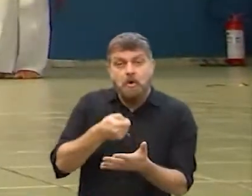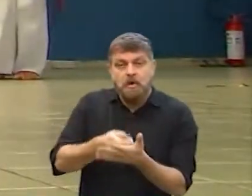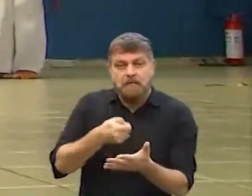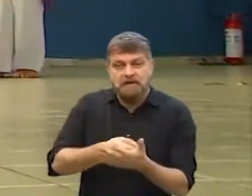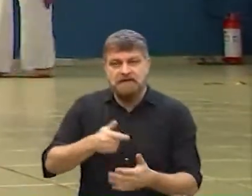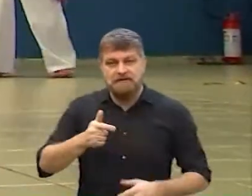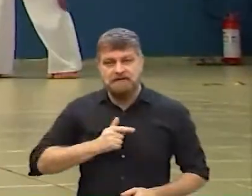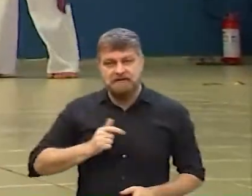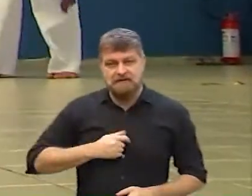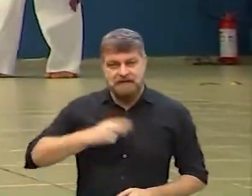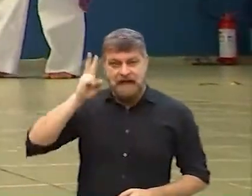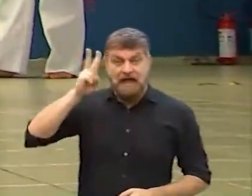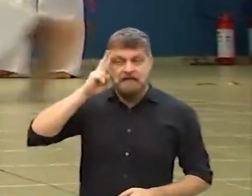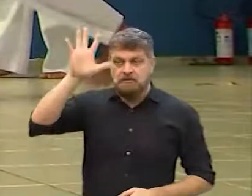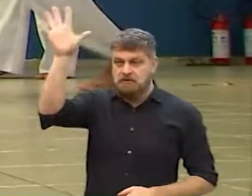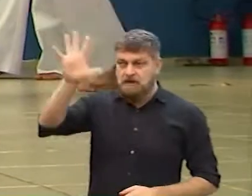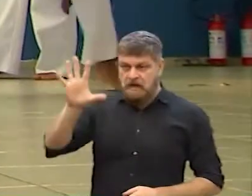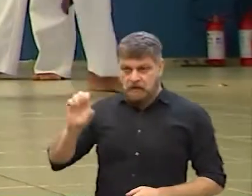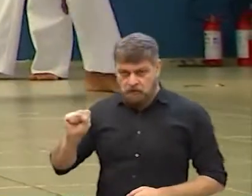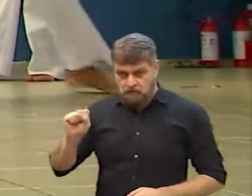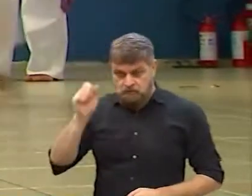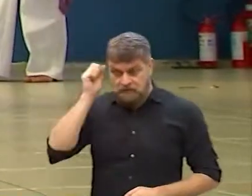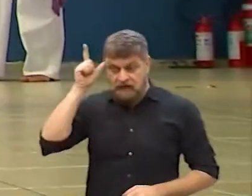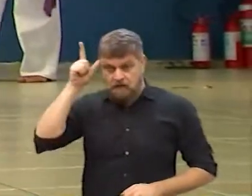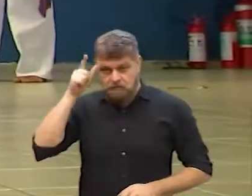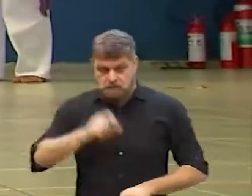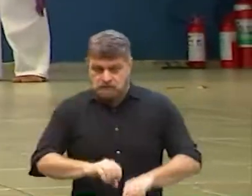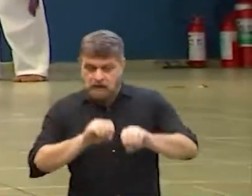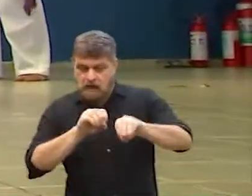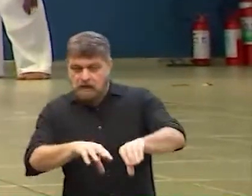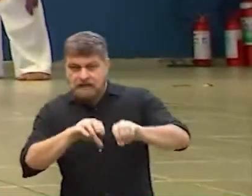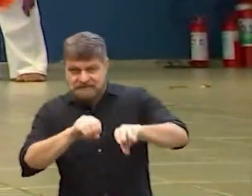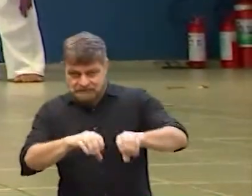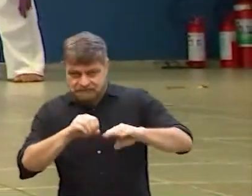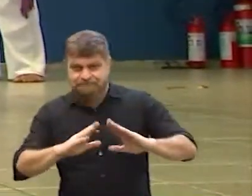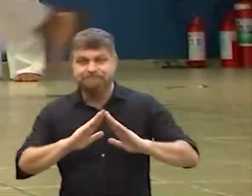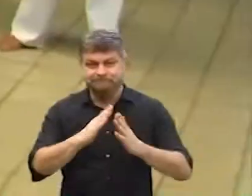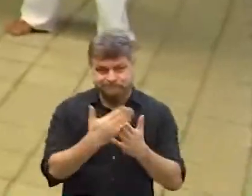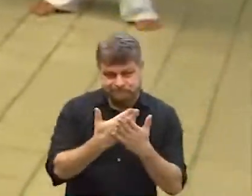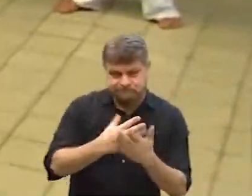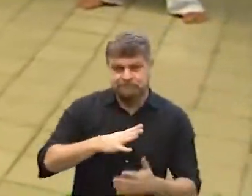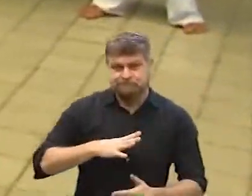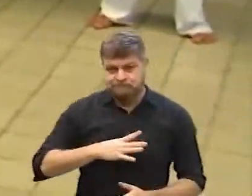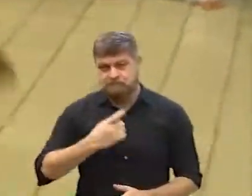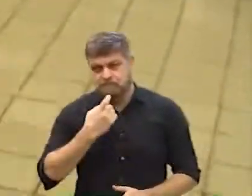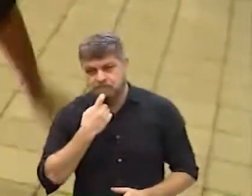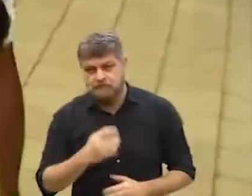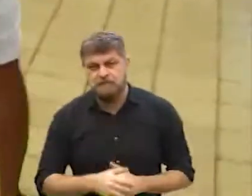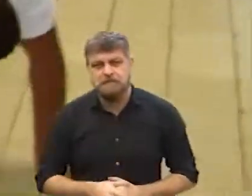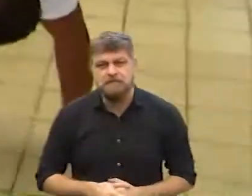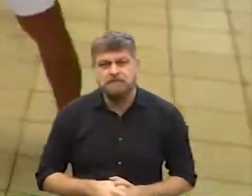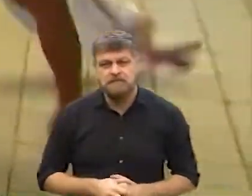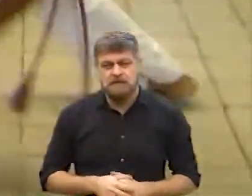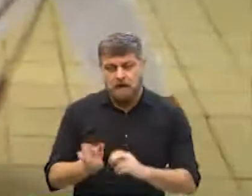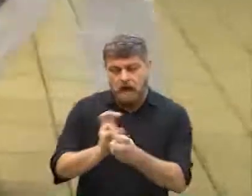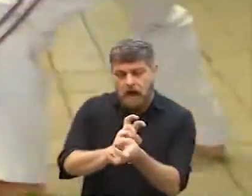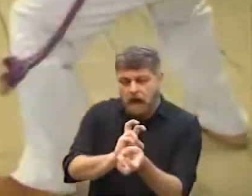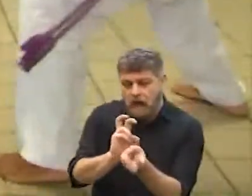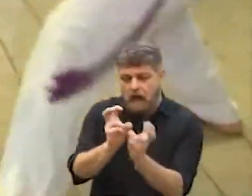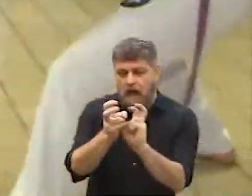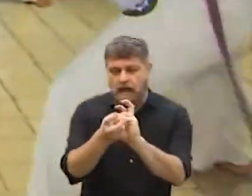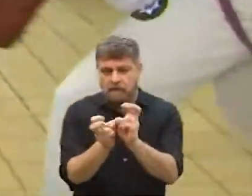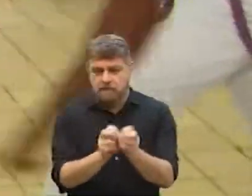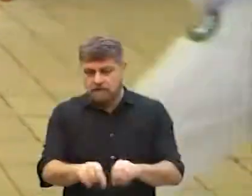do ensino da história e cultura afro-africana e afro-brasileira nas escolas. Então a capoeira, né, o ensino